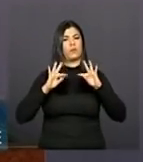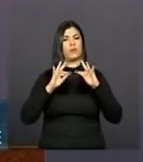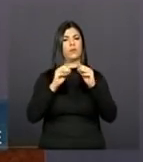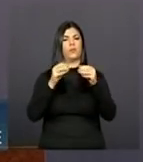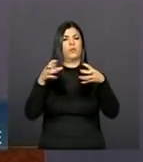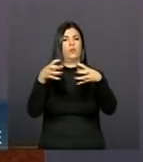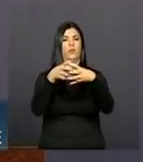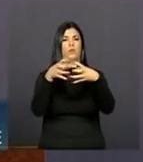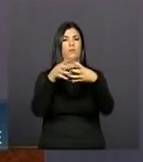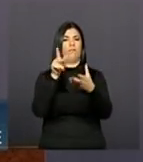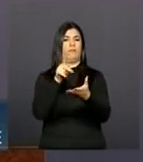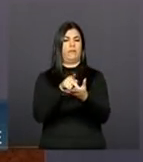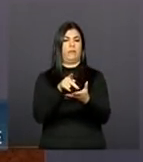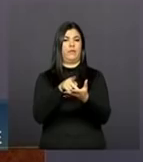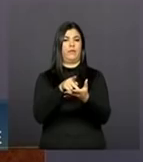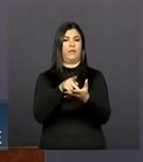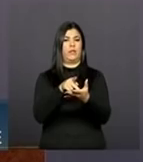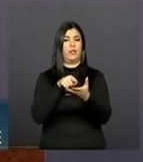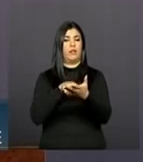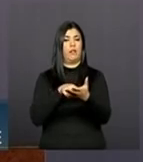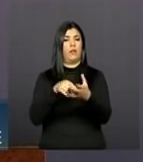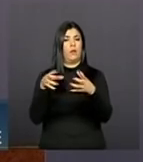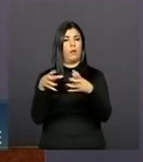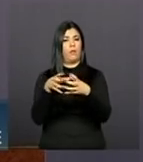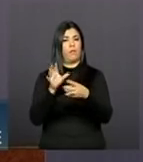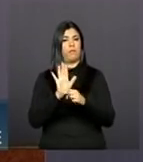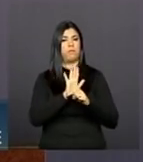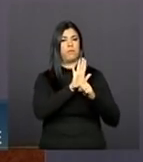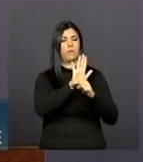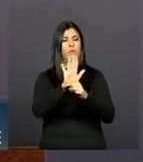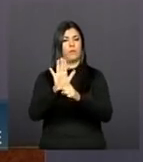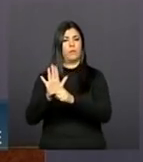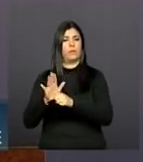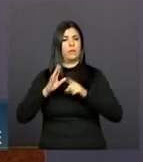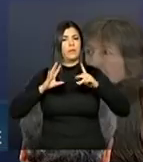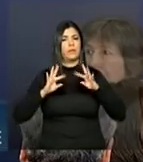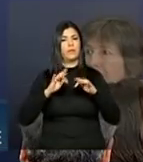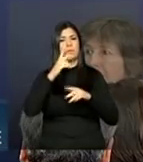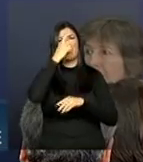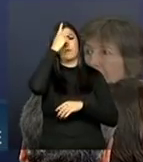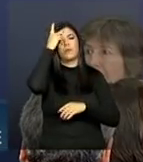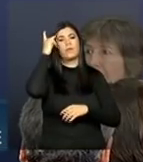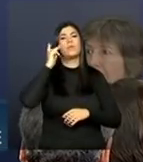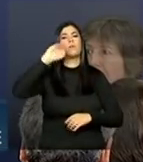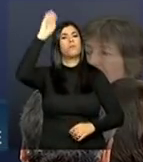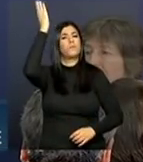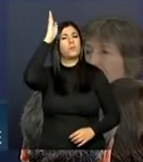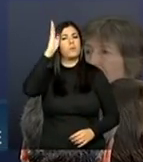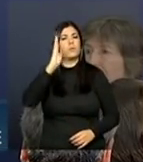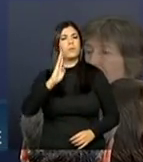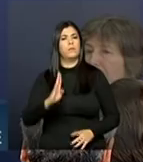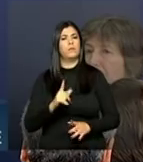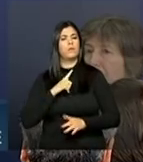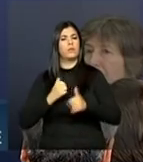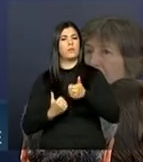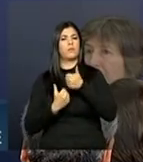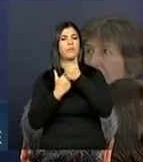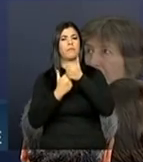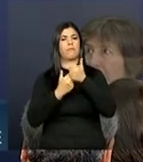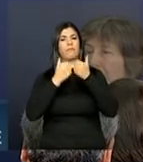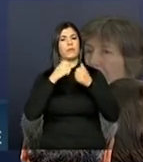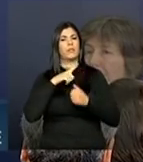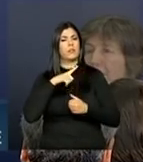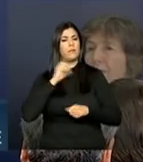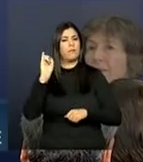comissão todos que os auxiliaram Tod aqueles que pelo Brasil inteiro apoiaram um grande